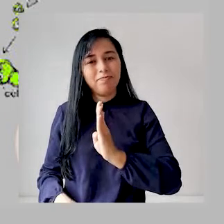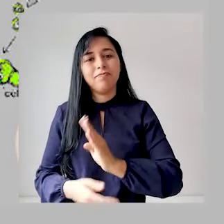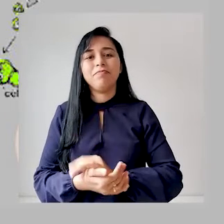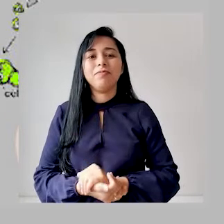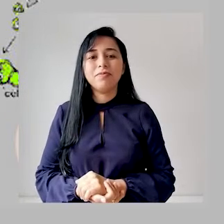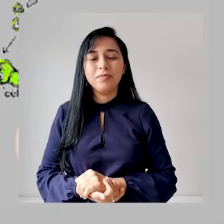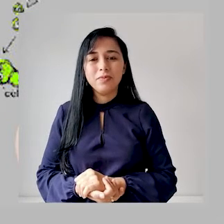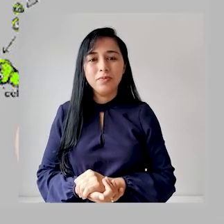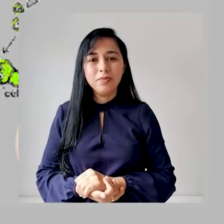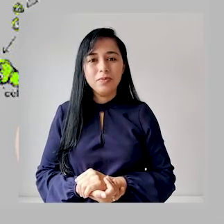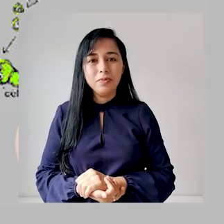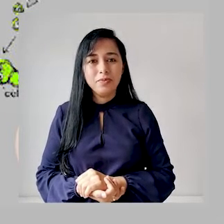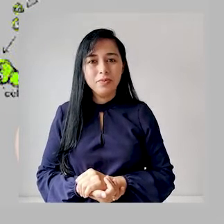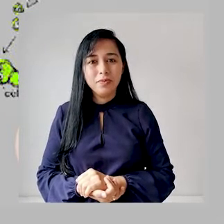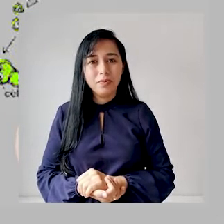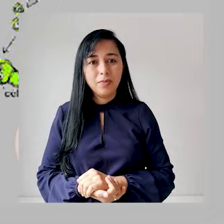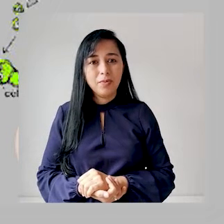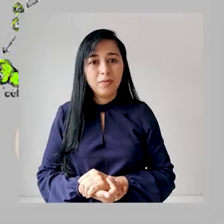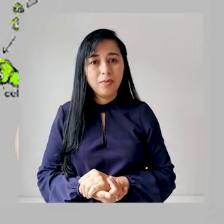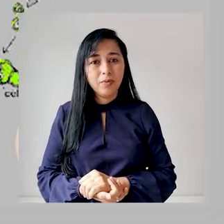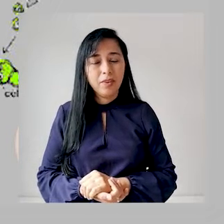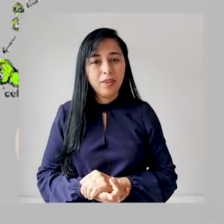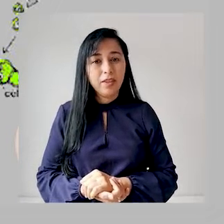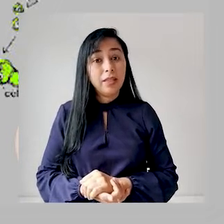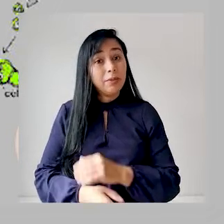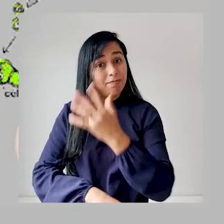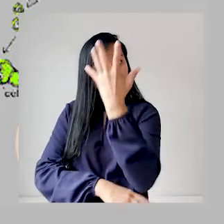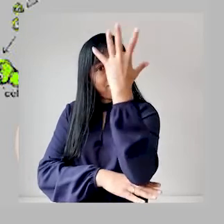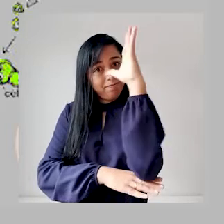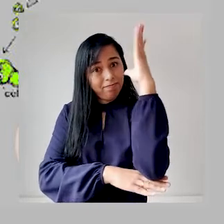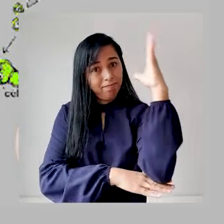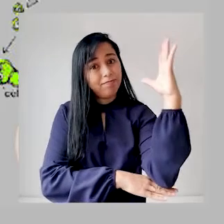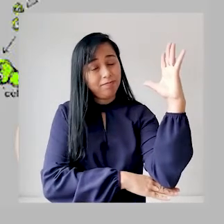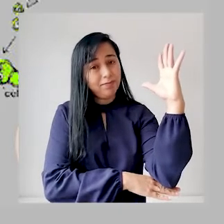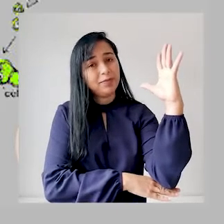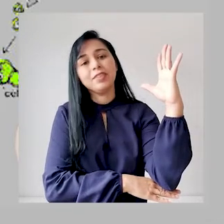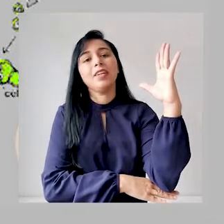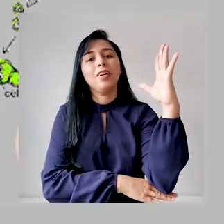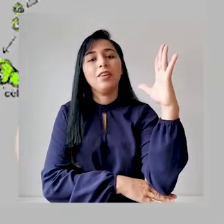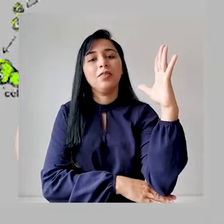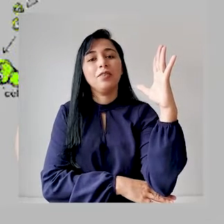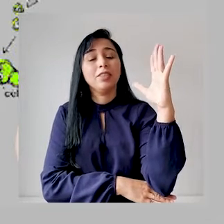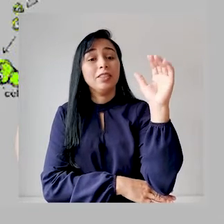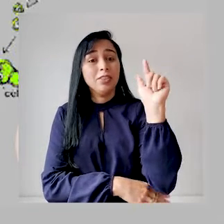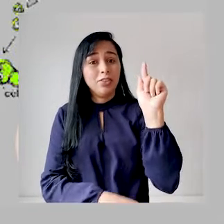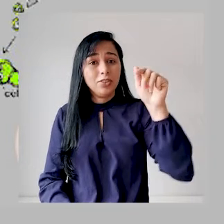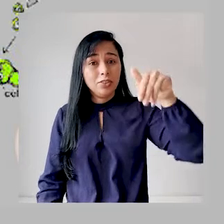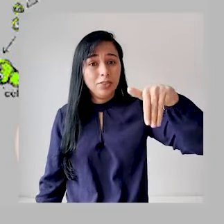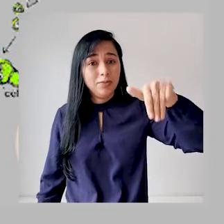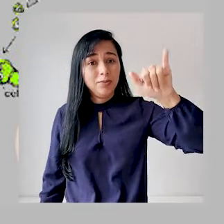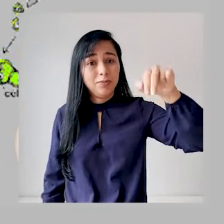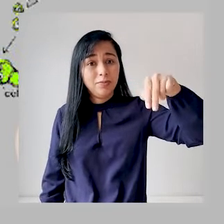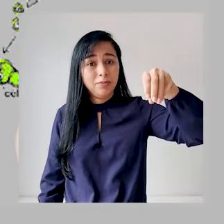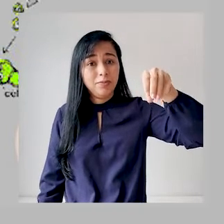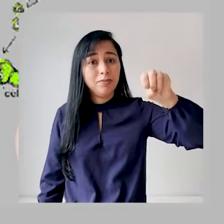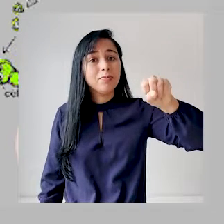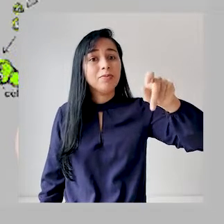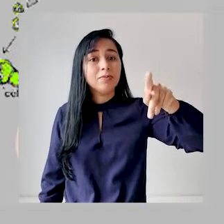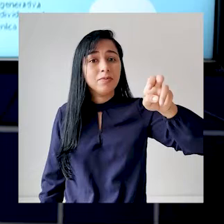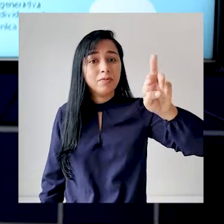de árvores vão gerar cones, que são estruturas